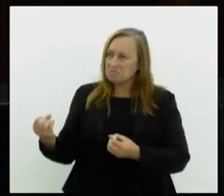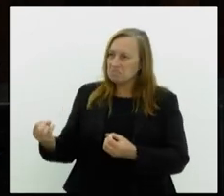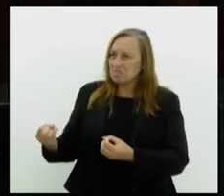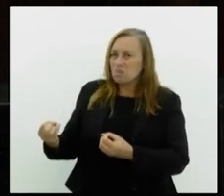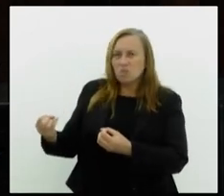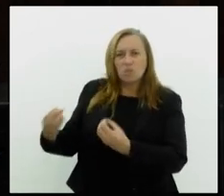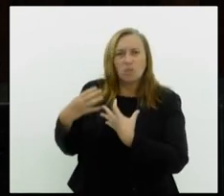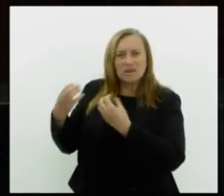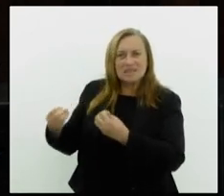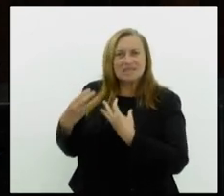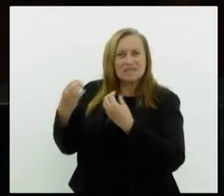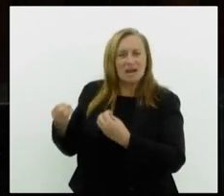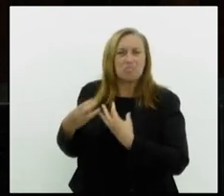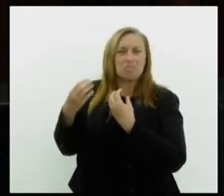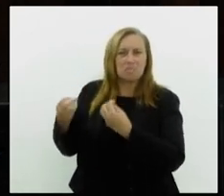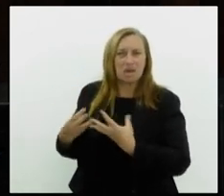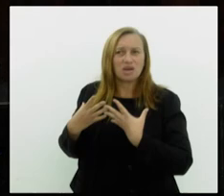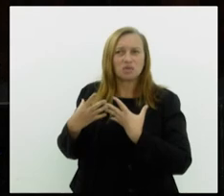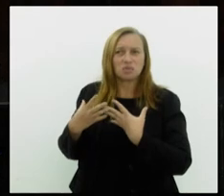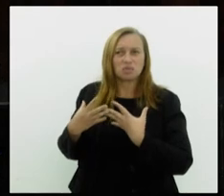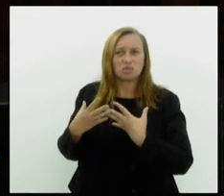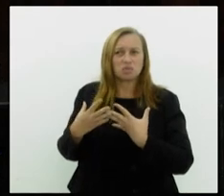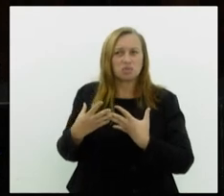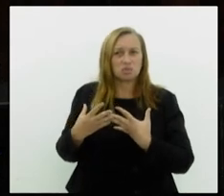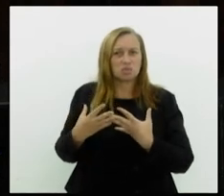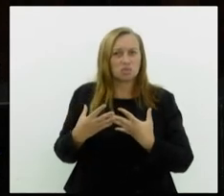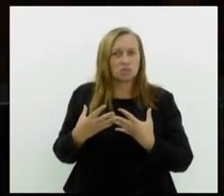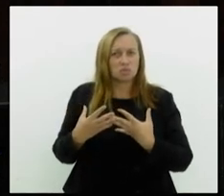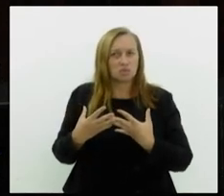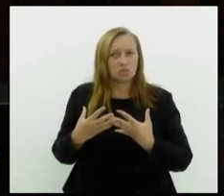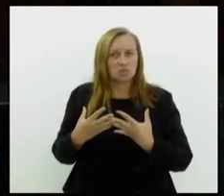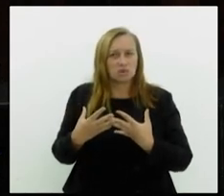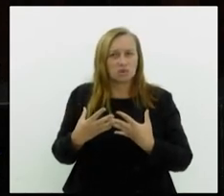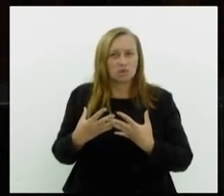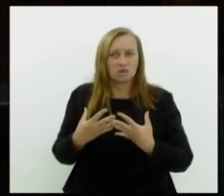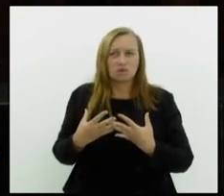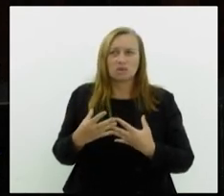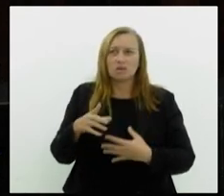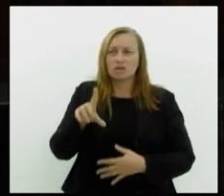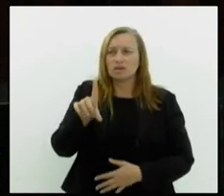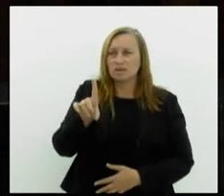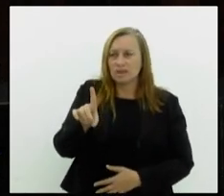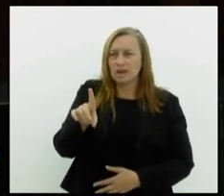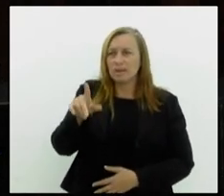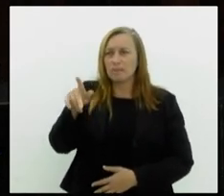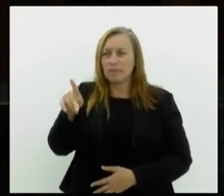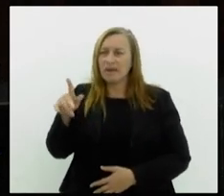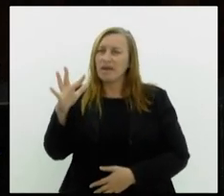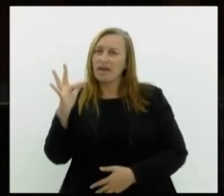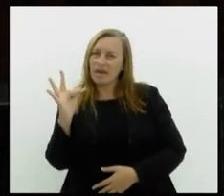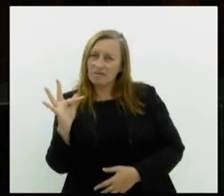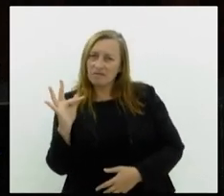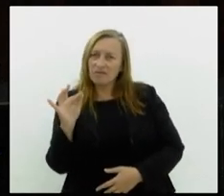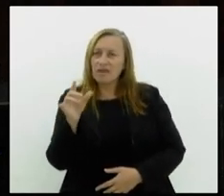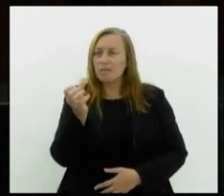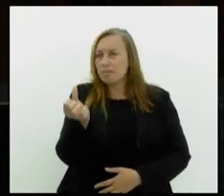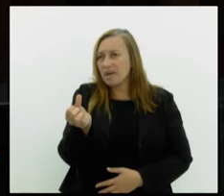os antecedentes dessa malsinada ADPF que,